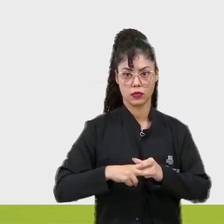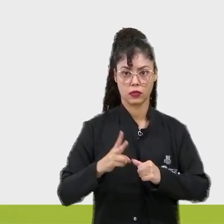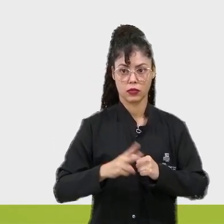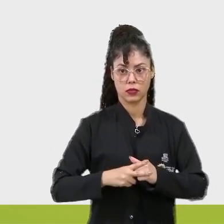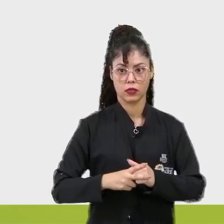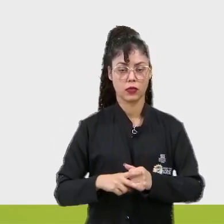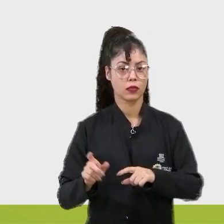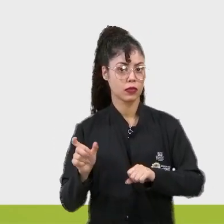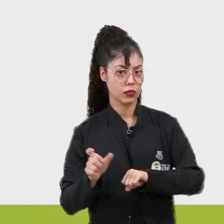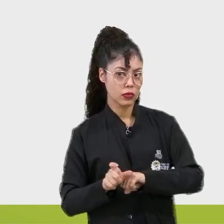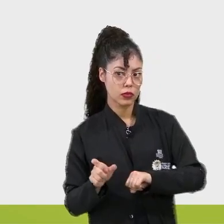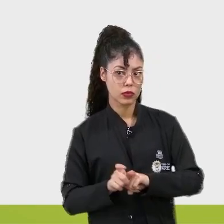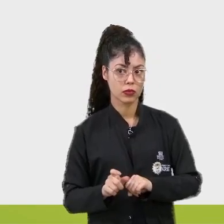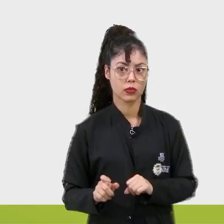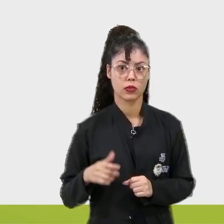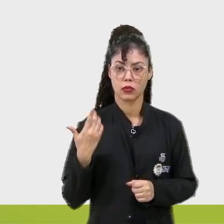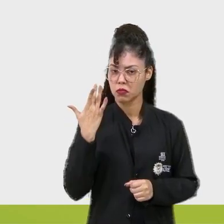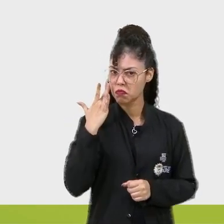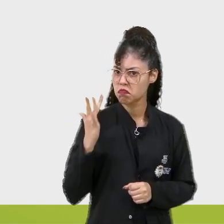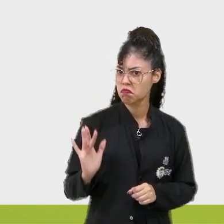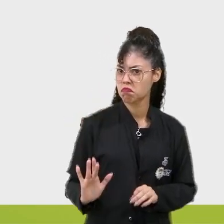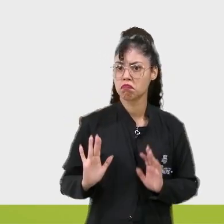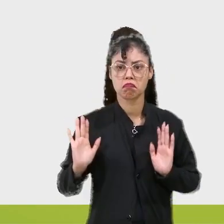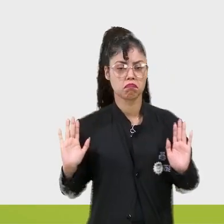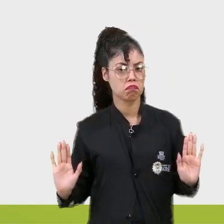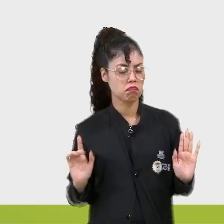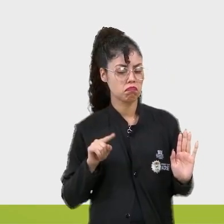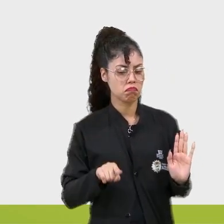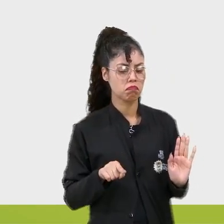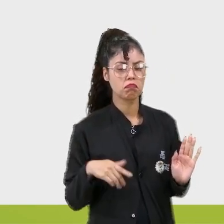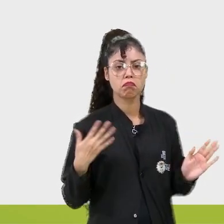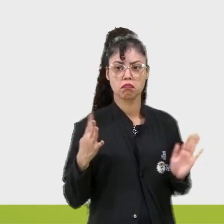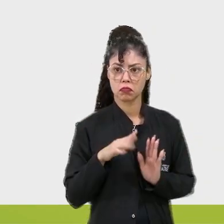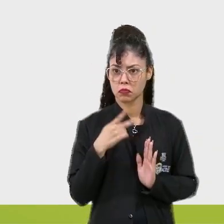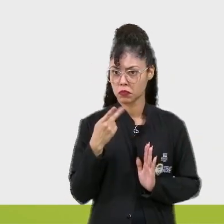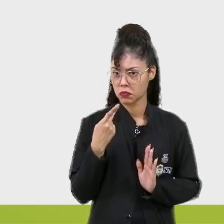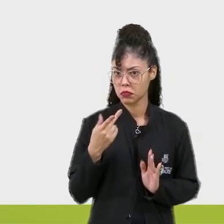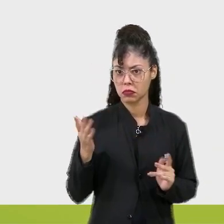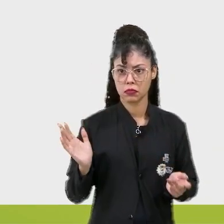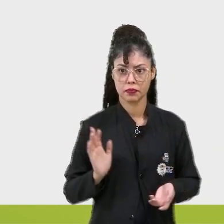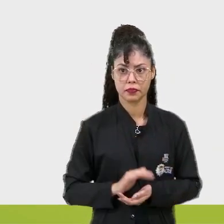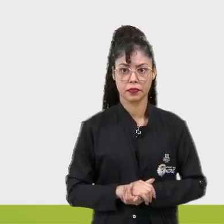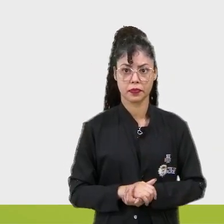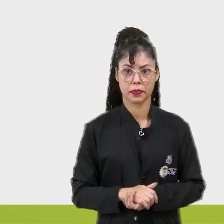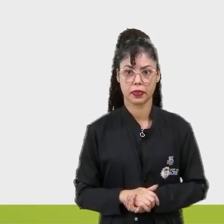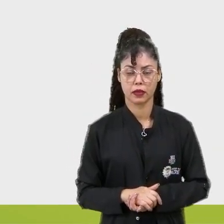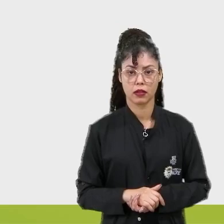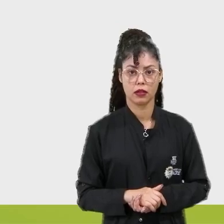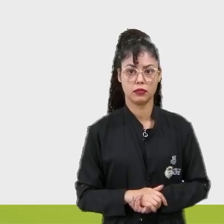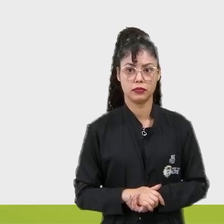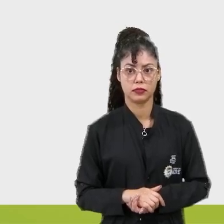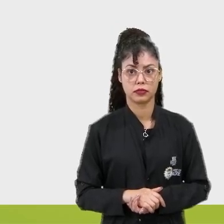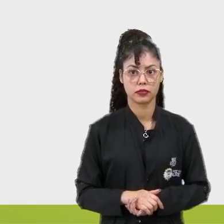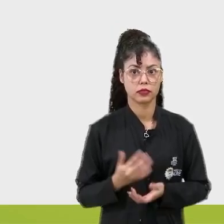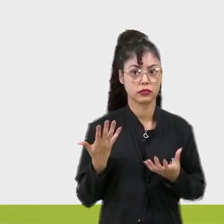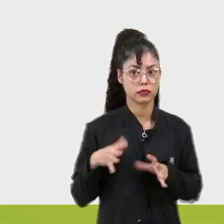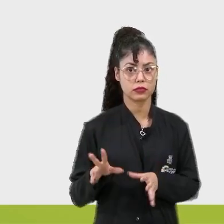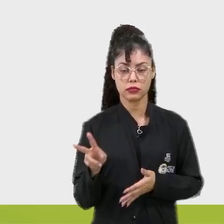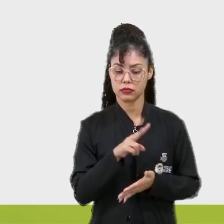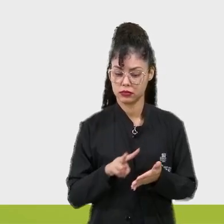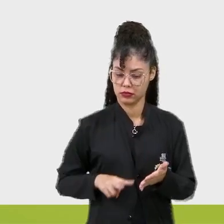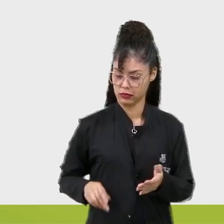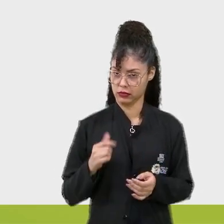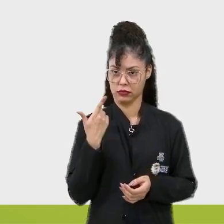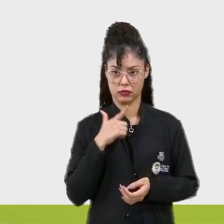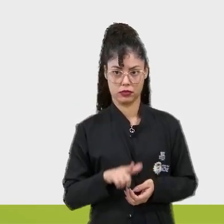um sujeito indeterminado. Eu não sei quem é que está ali falando, eu não sei quem é o agente. Então, não quer que o leitor